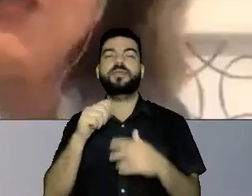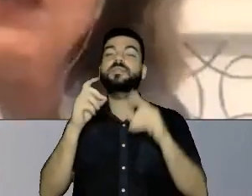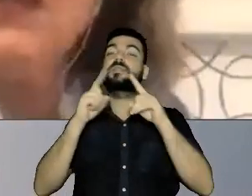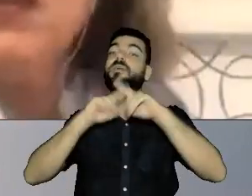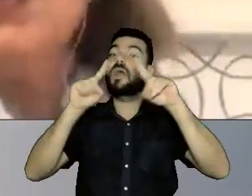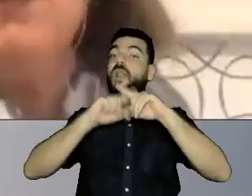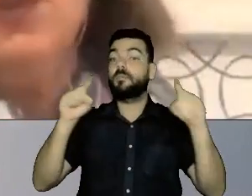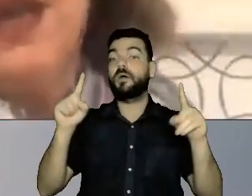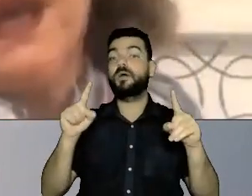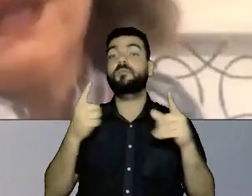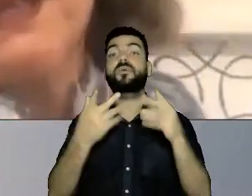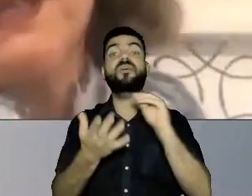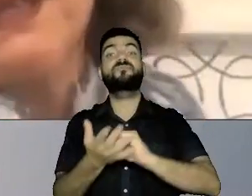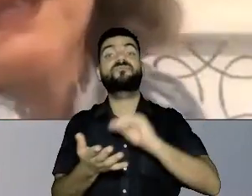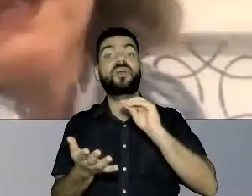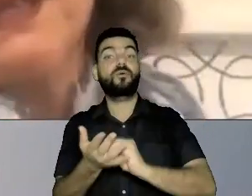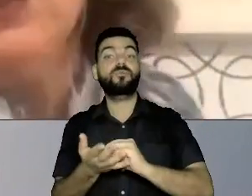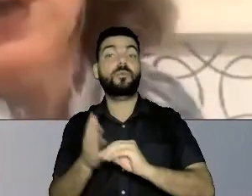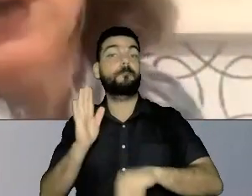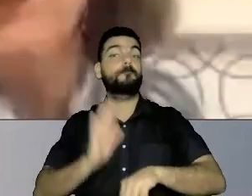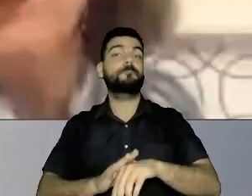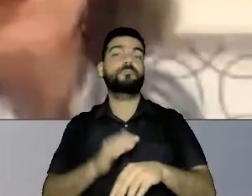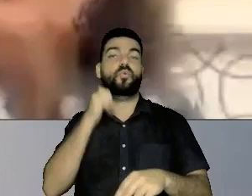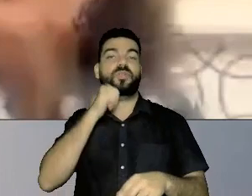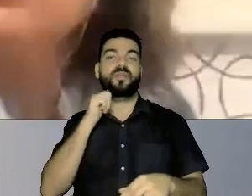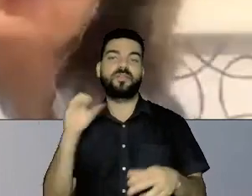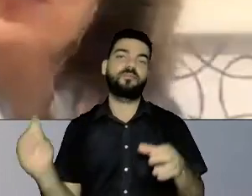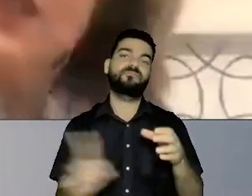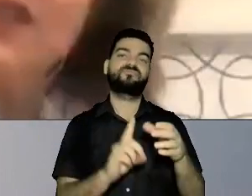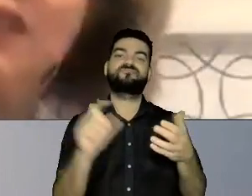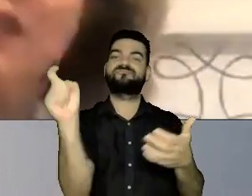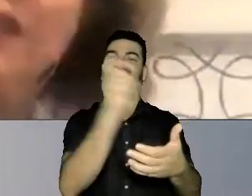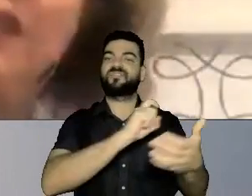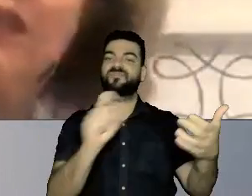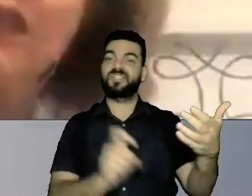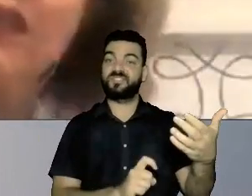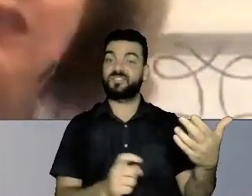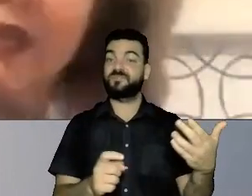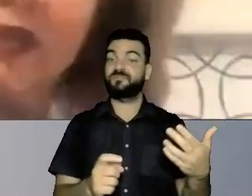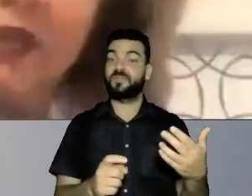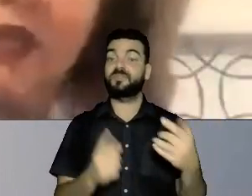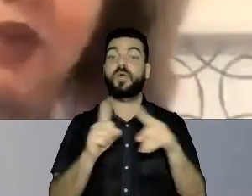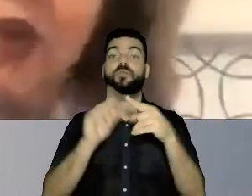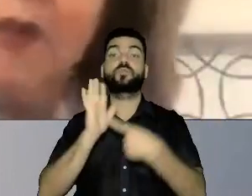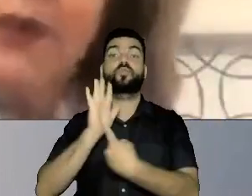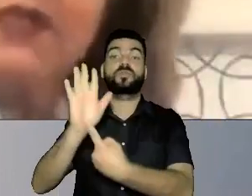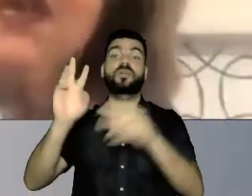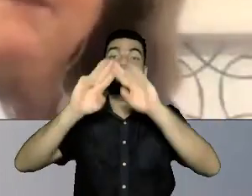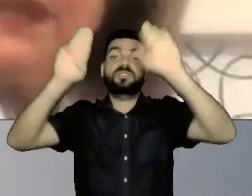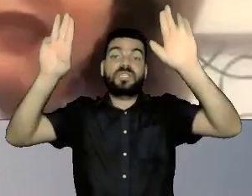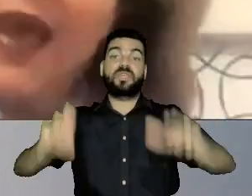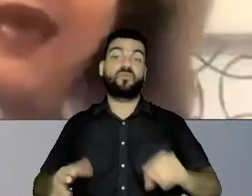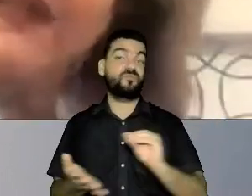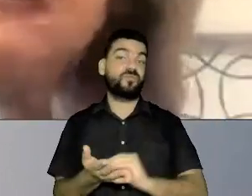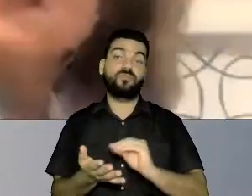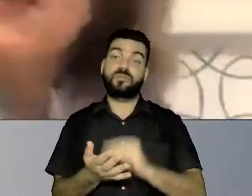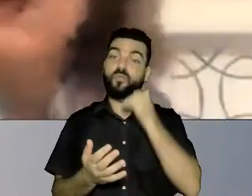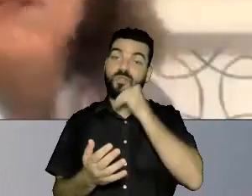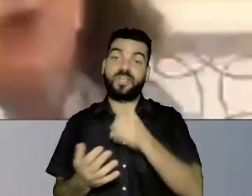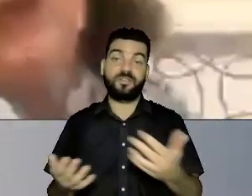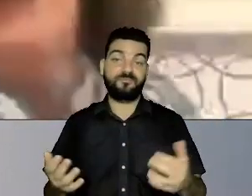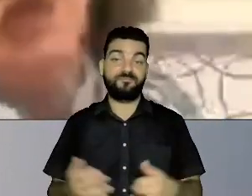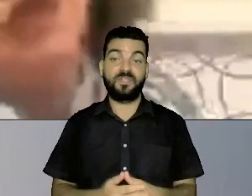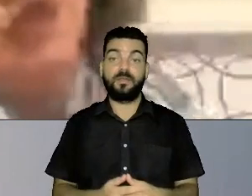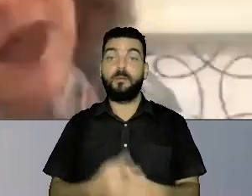a falta de mulheres nas exposições dos museus, e obras